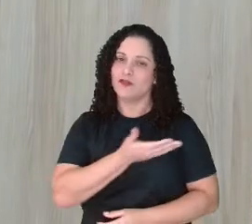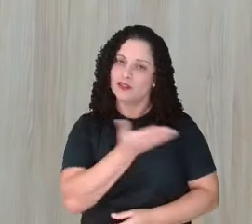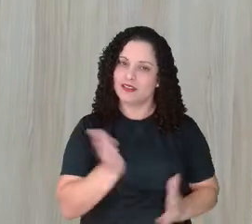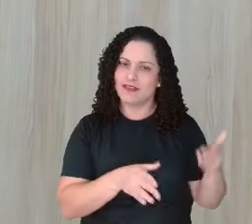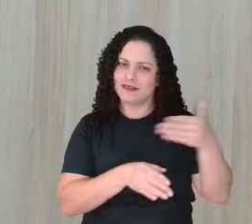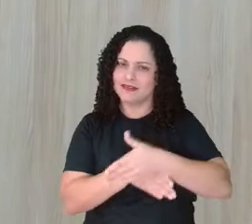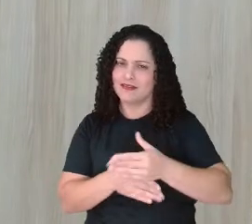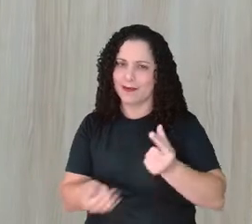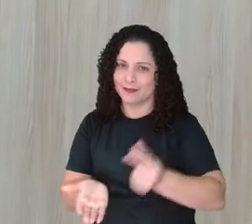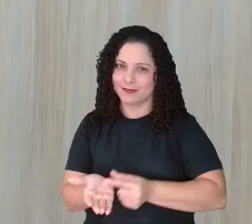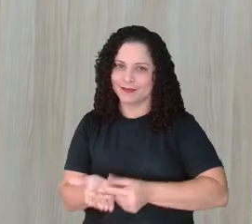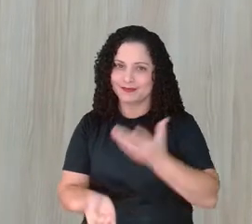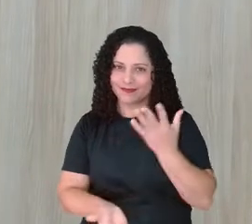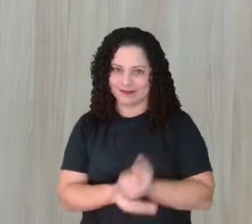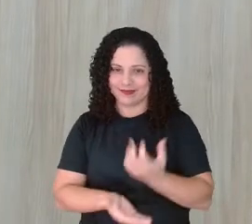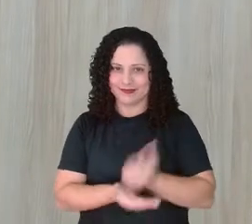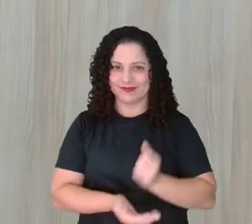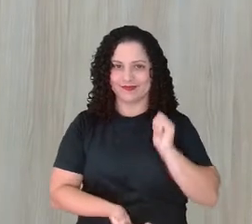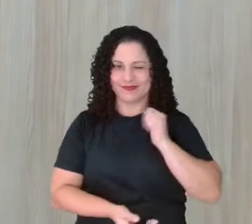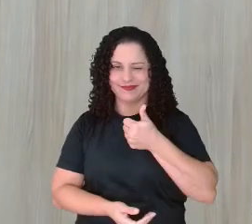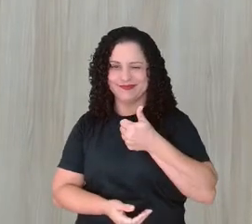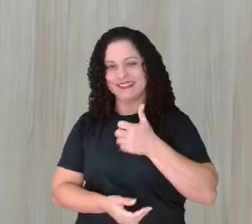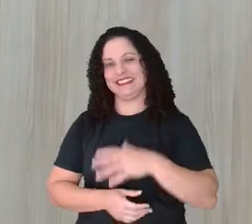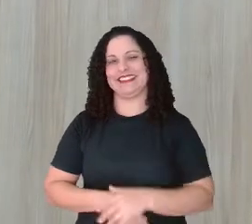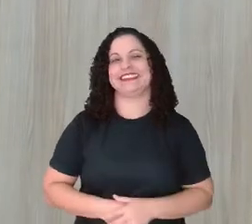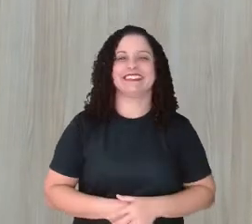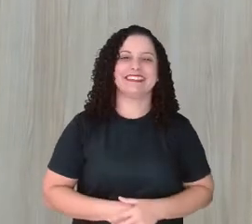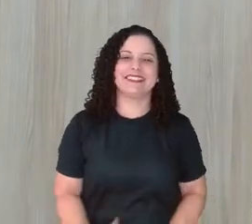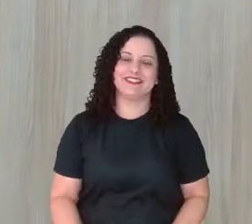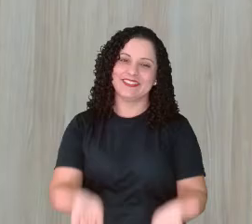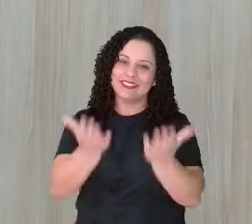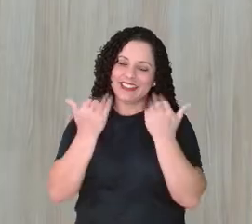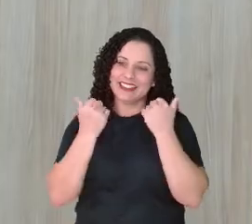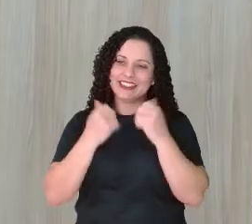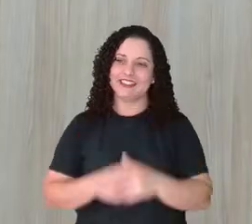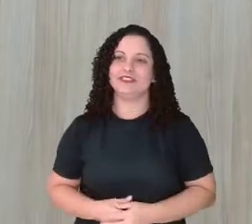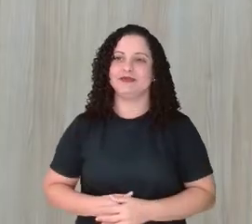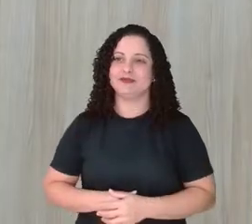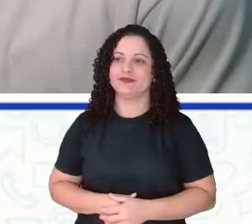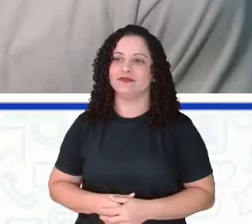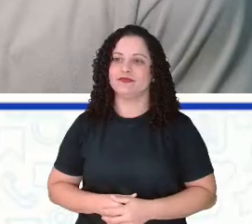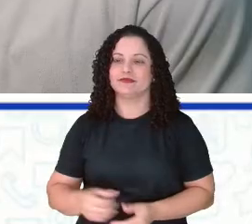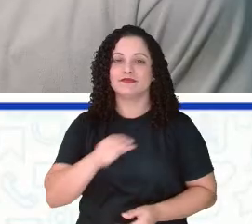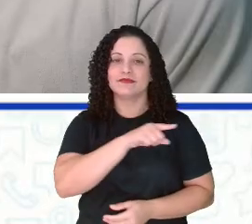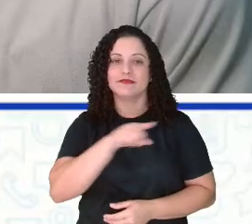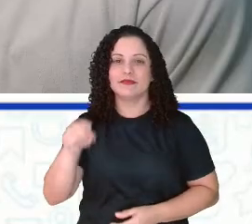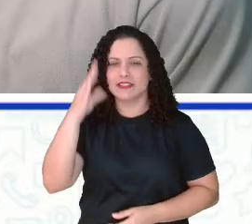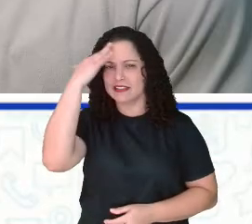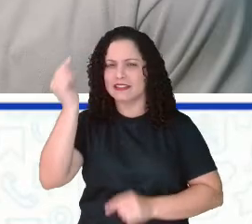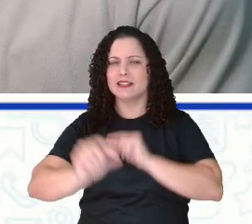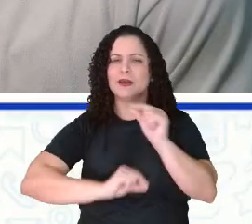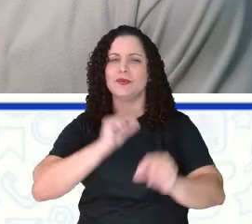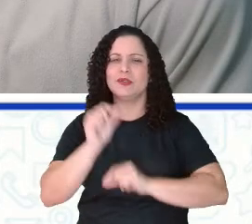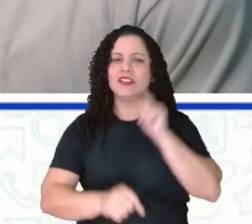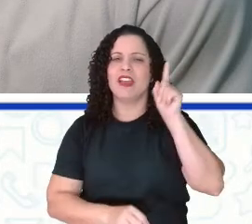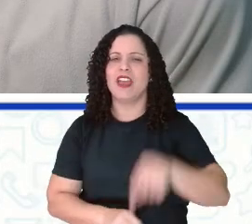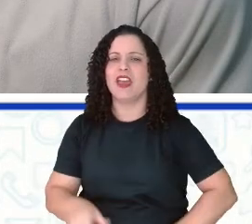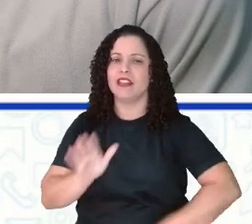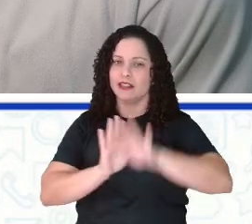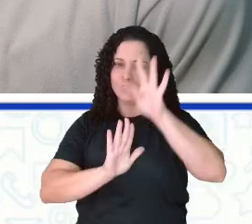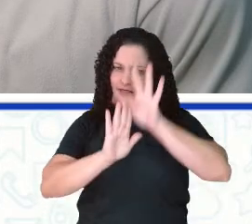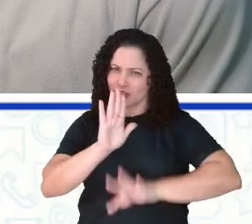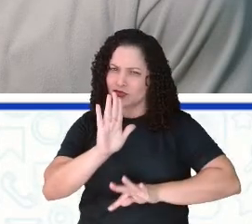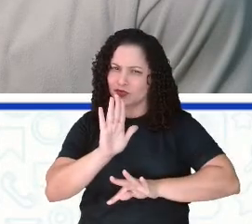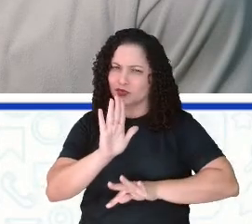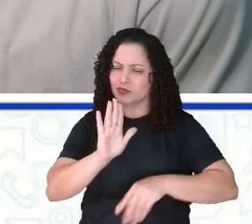possa baixar o aplicativo, tá certo? Bora lá? Você sabe o que é texto? Muita